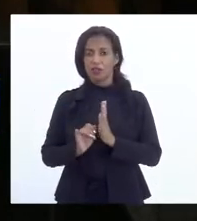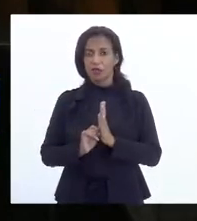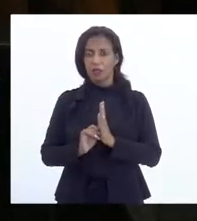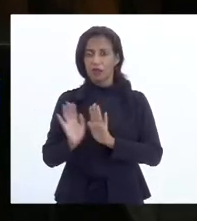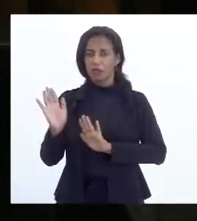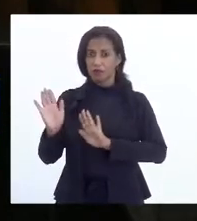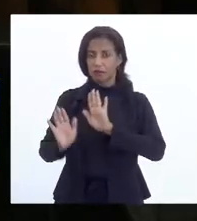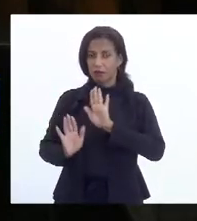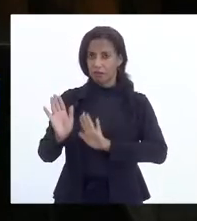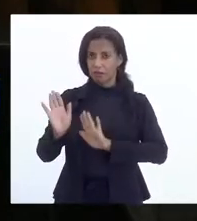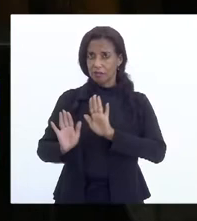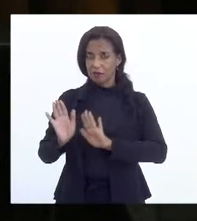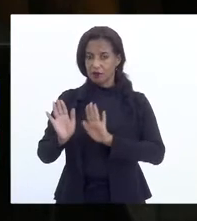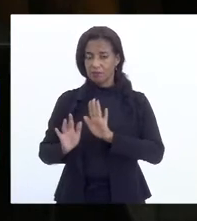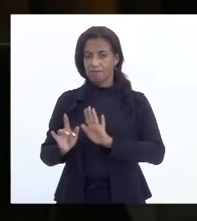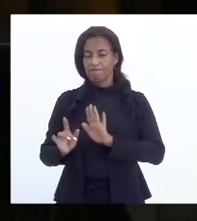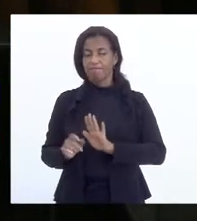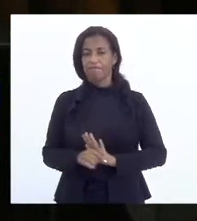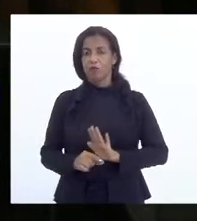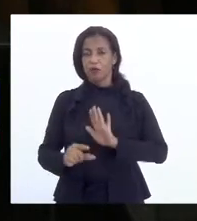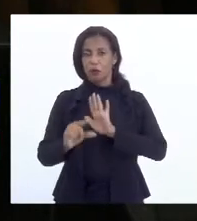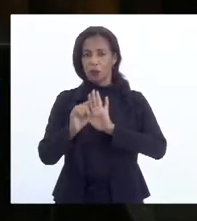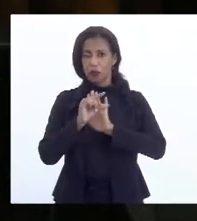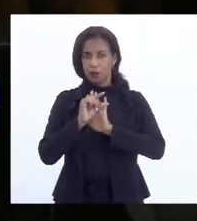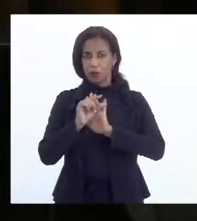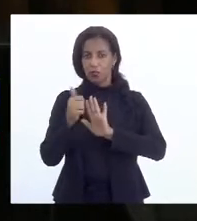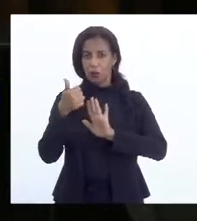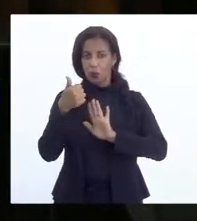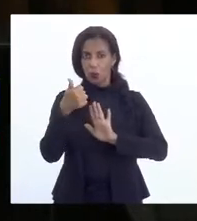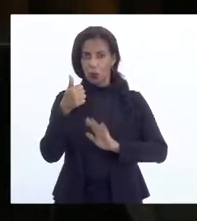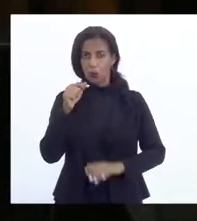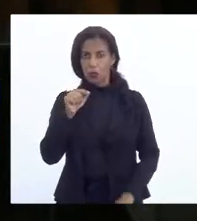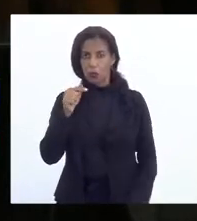licitação, no item